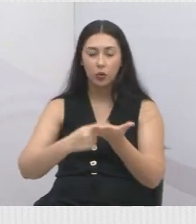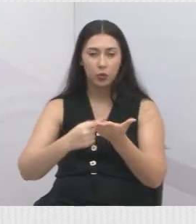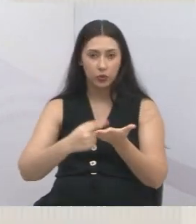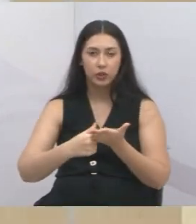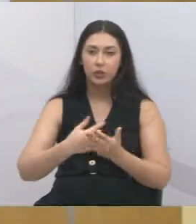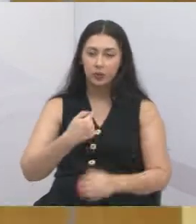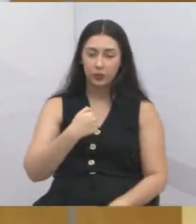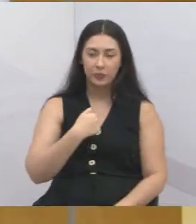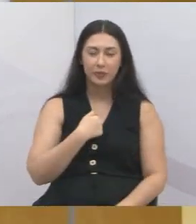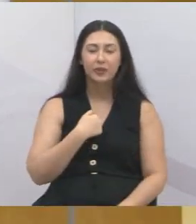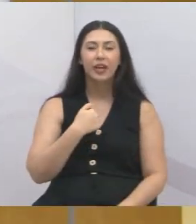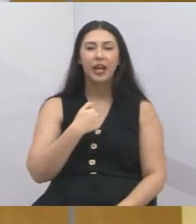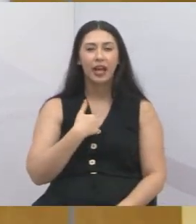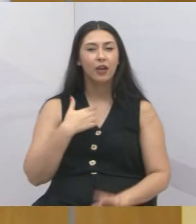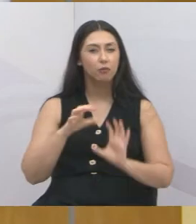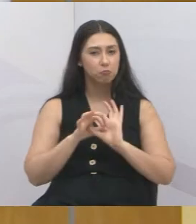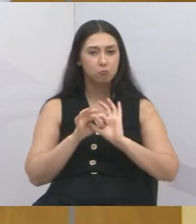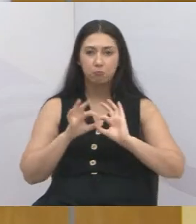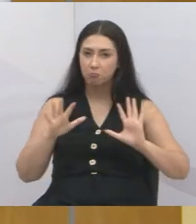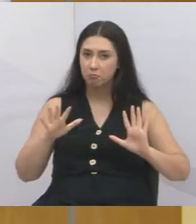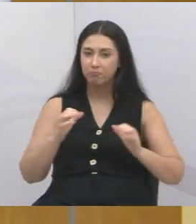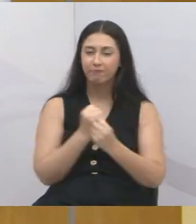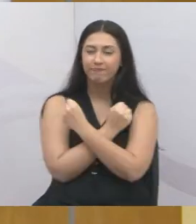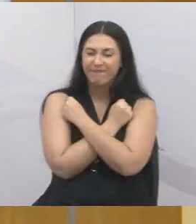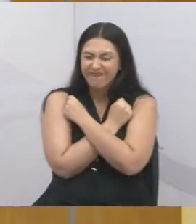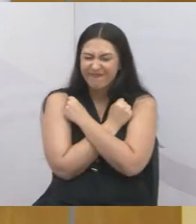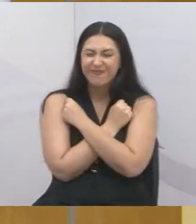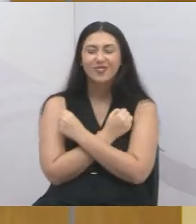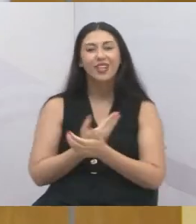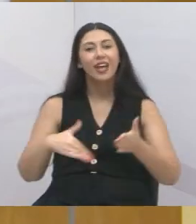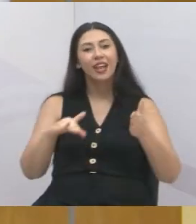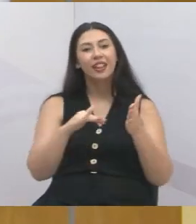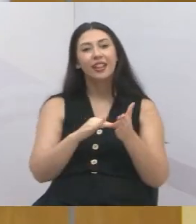sempre comigo, estou à disposição. Um forte abraço e até a próxima quarta-feira.